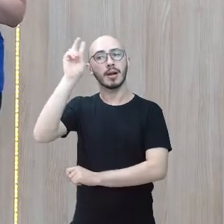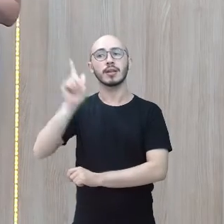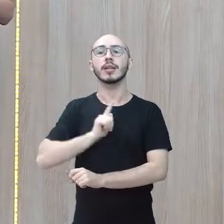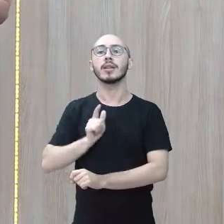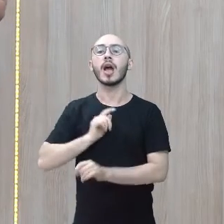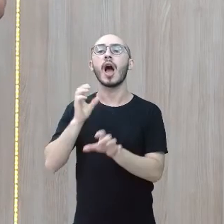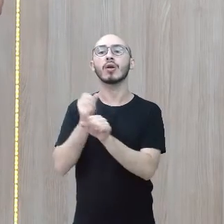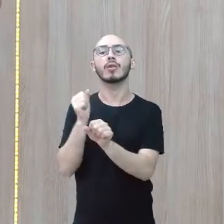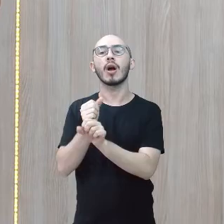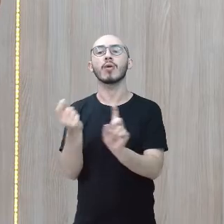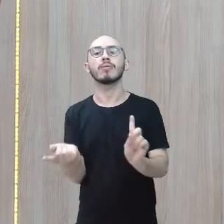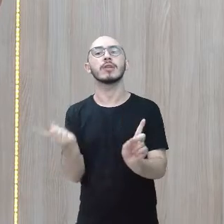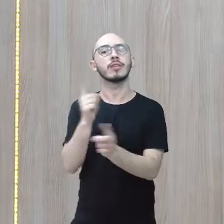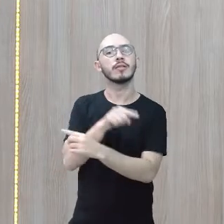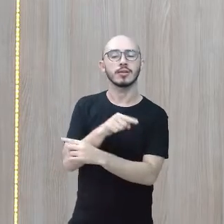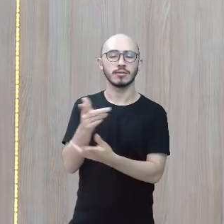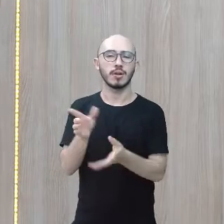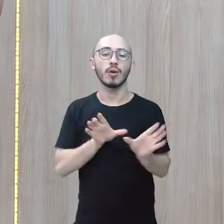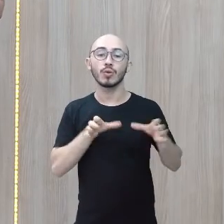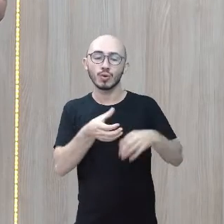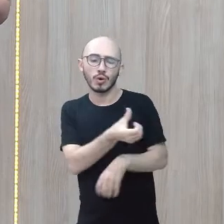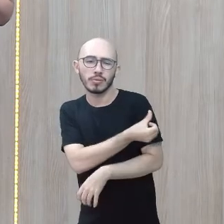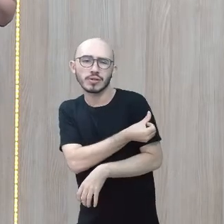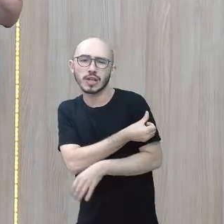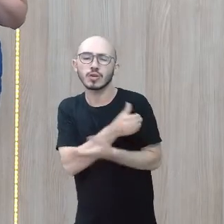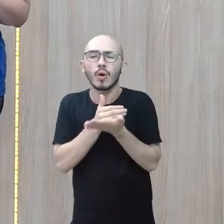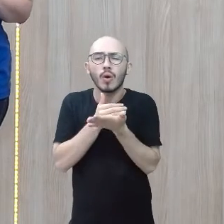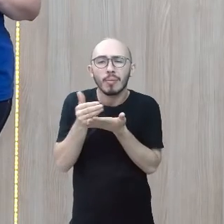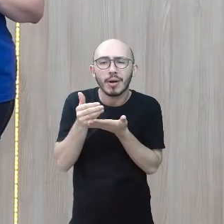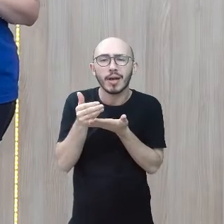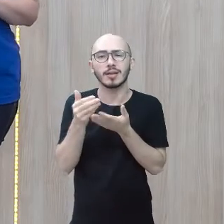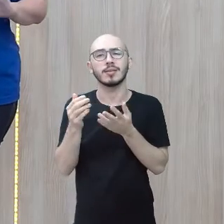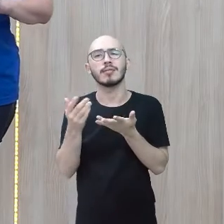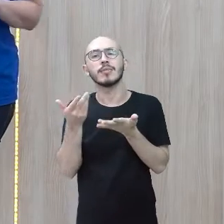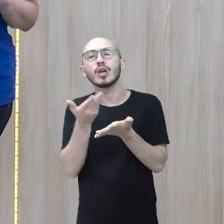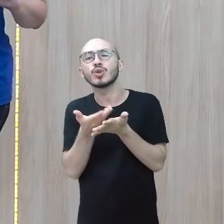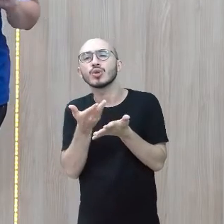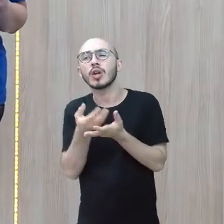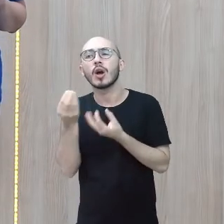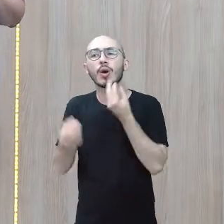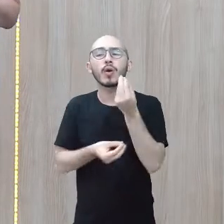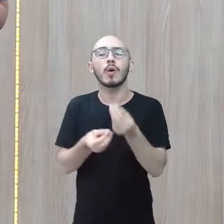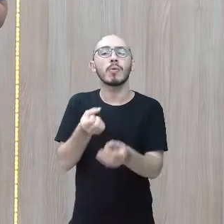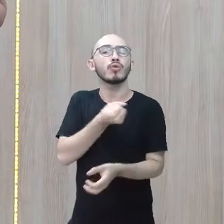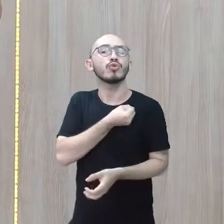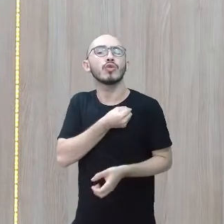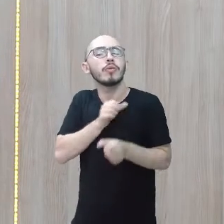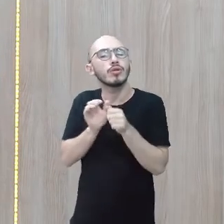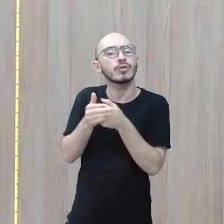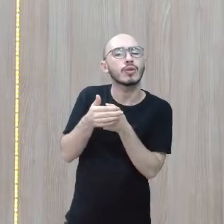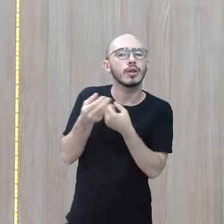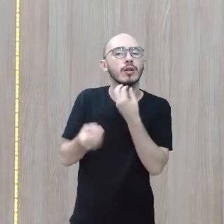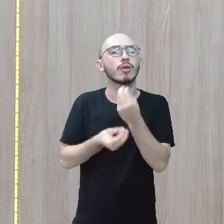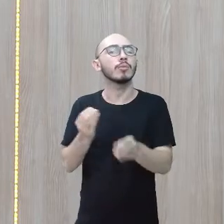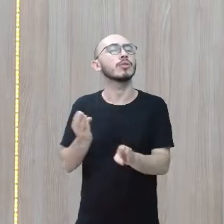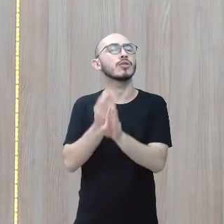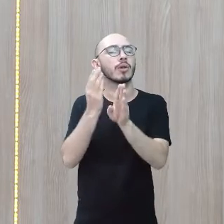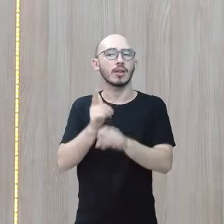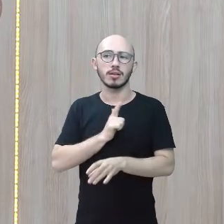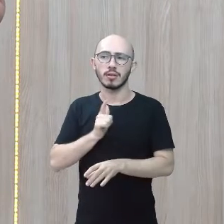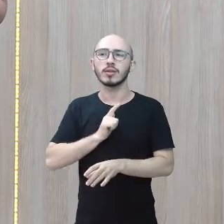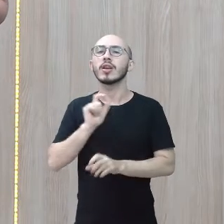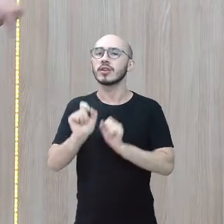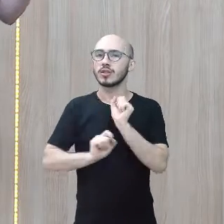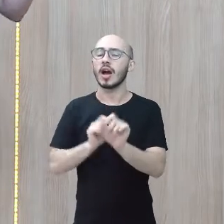Lá no 6º ano, a gente começa trabalhando com essa ideia de descobrir o número que está escondido. E para isso, a gente já utiliza a relação de